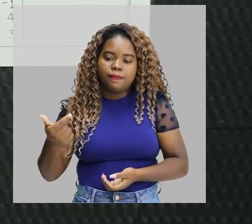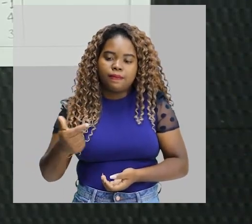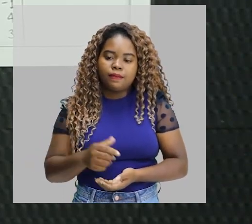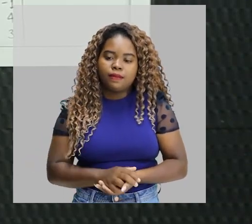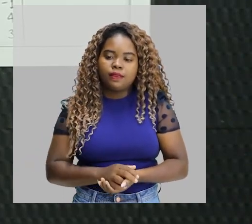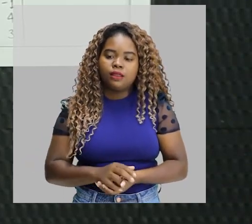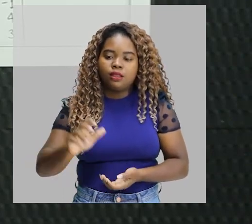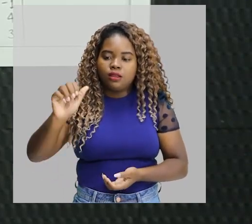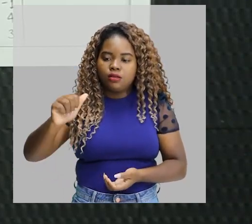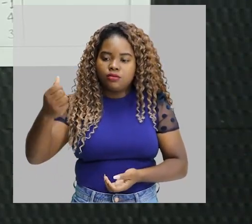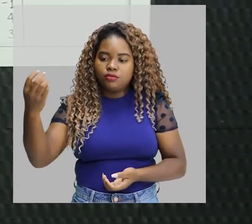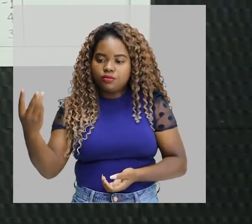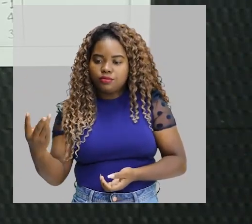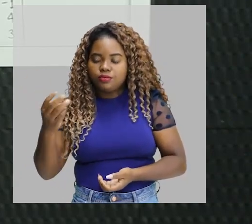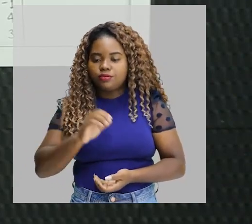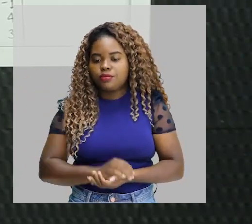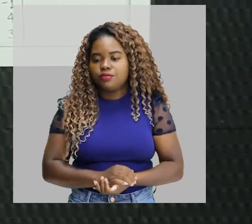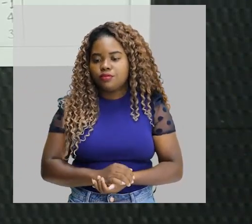a13